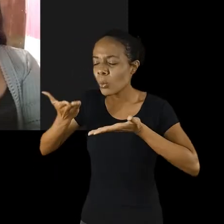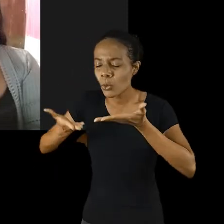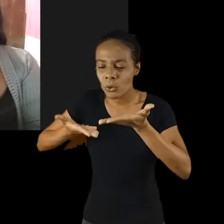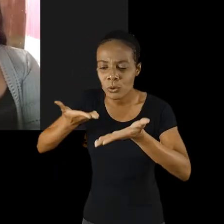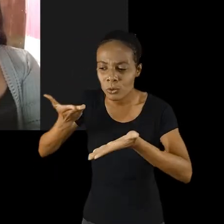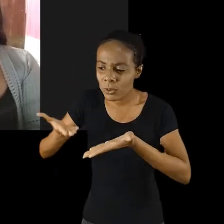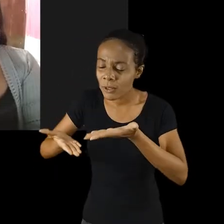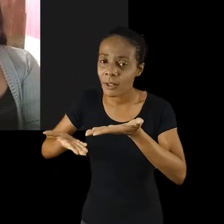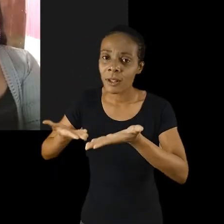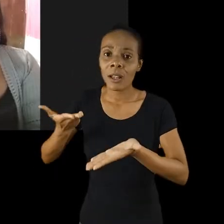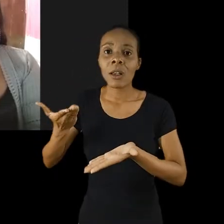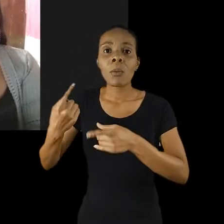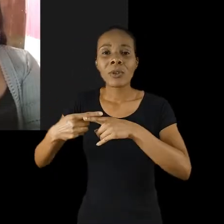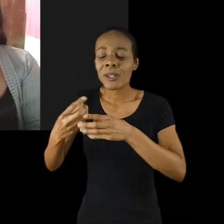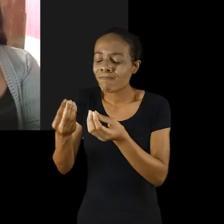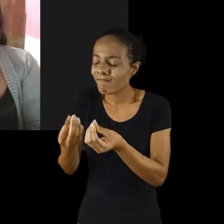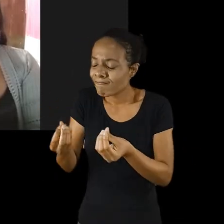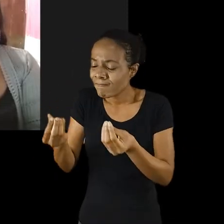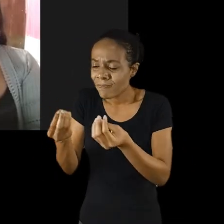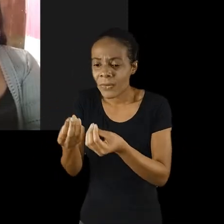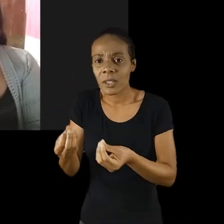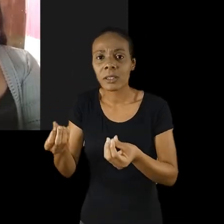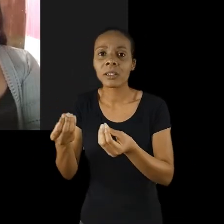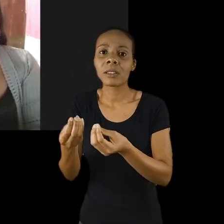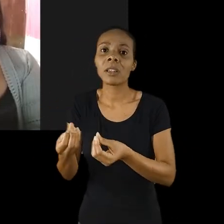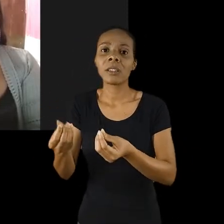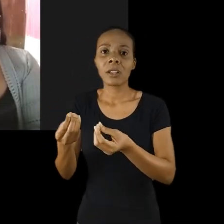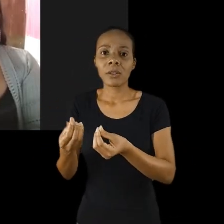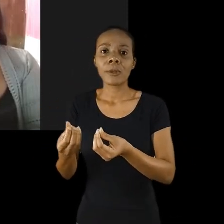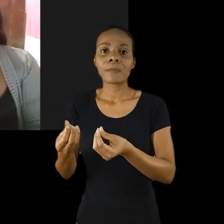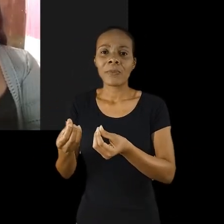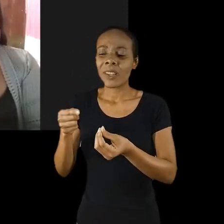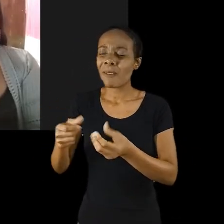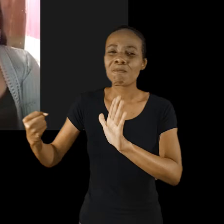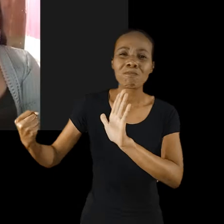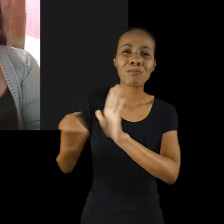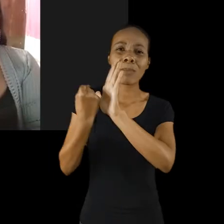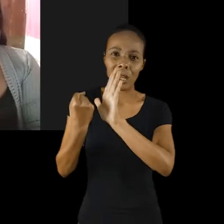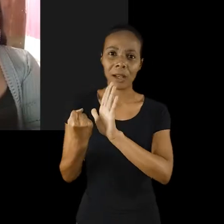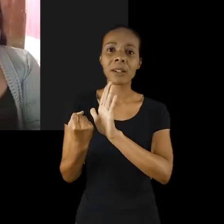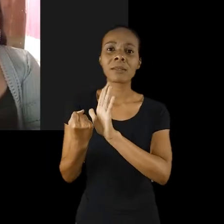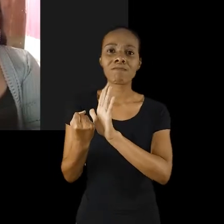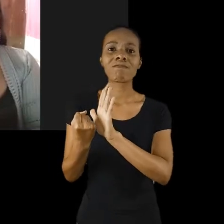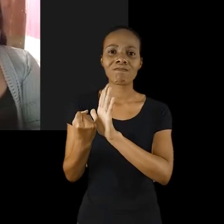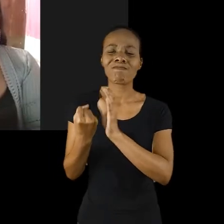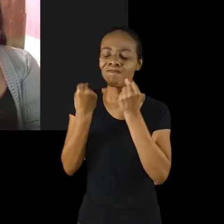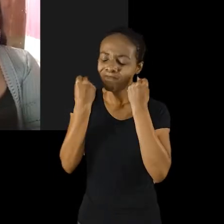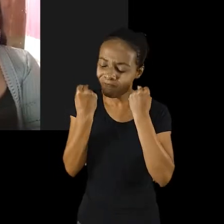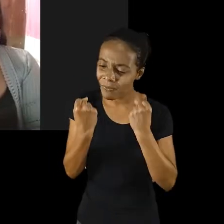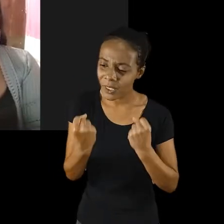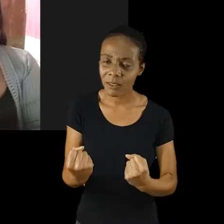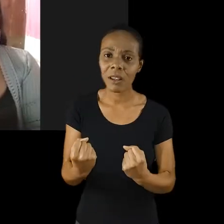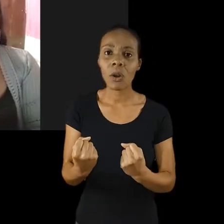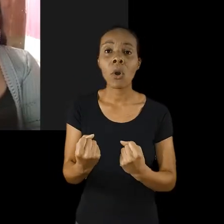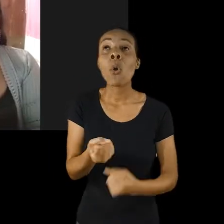extremamente sensível, é extremamente machucado, é extremamente machucado. Quantas vezes eu não socorri travesti